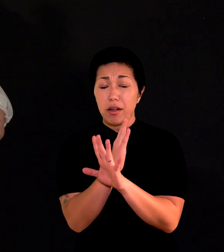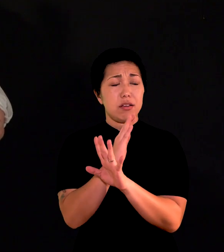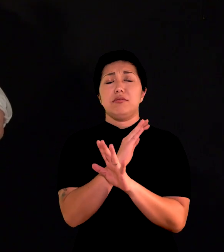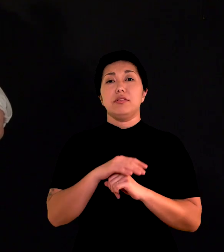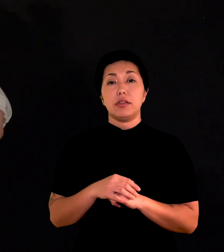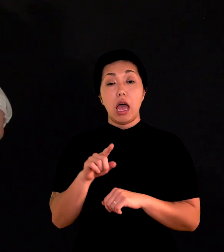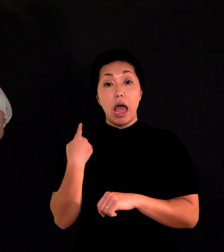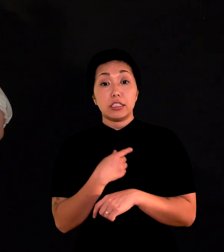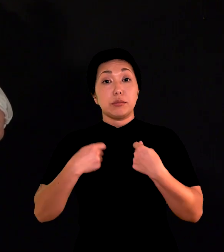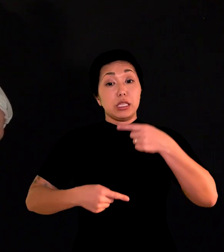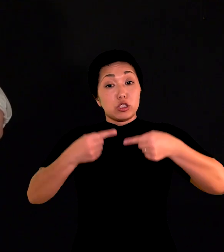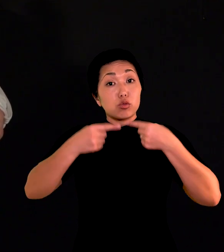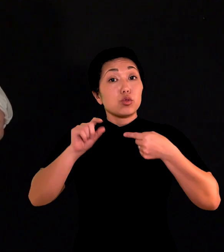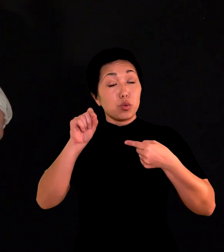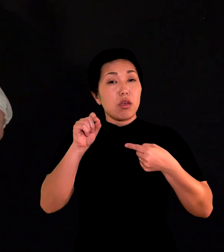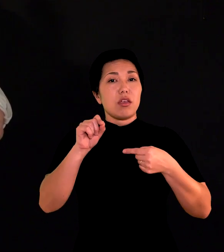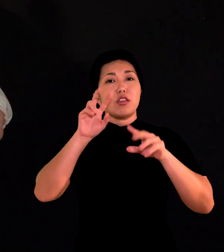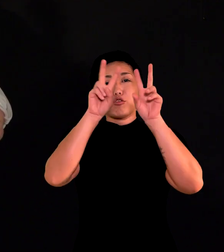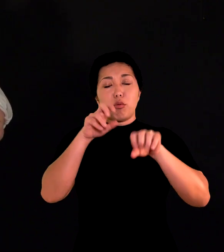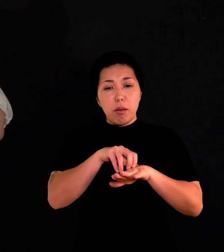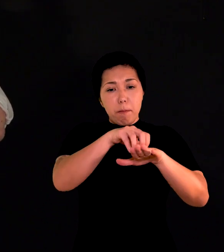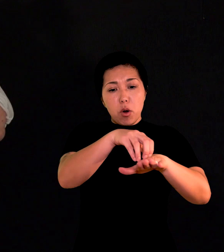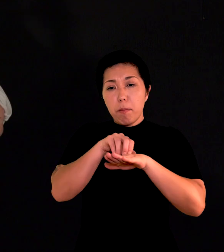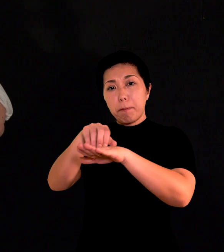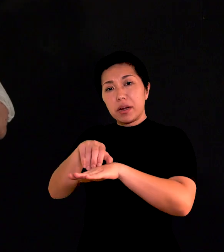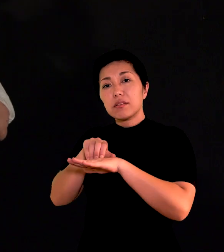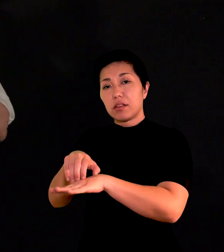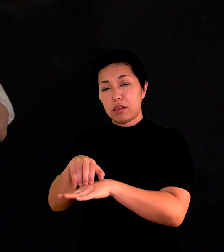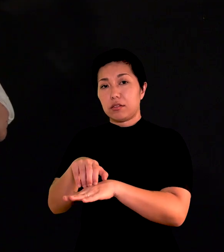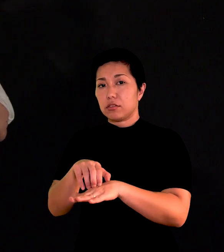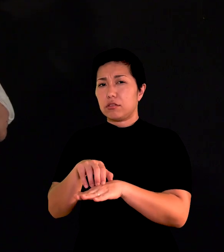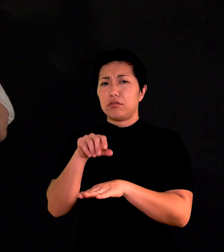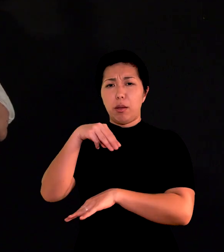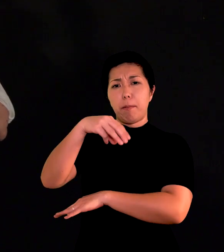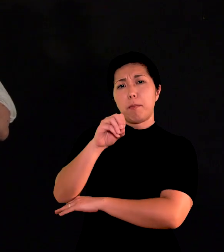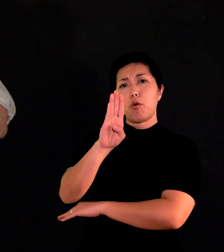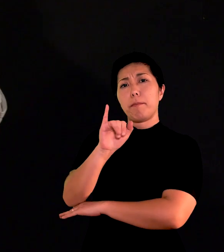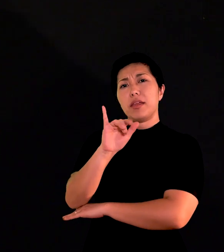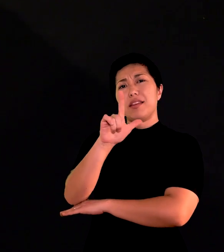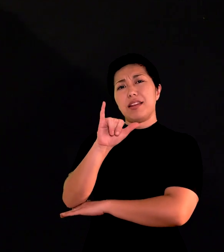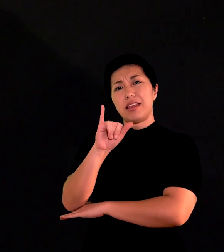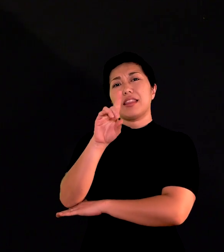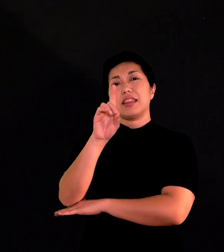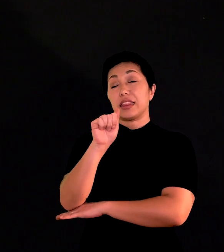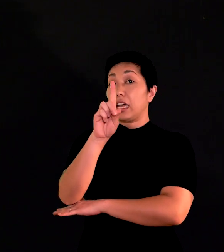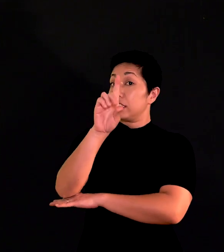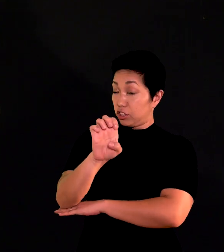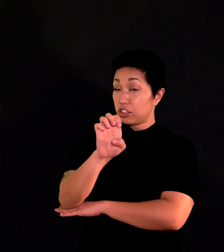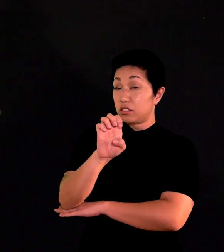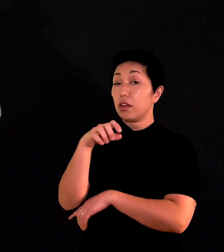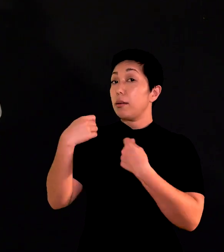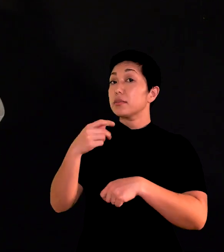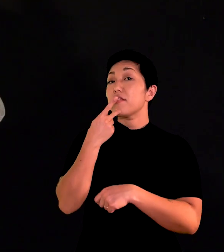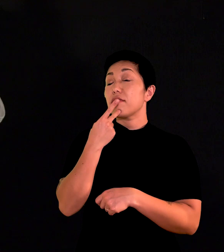urbano, etc. Se nós devíamos estar discutindo alguma coisa em termos de mobilidade, que é esse o termo correto, né?